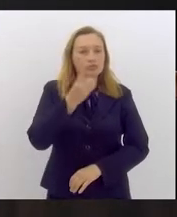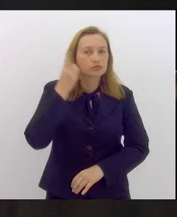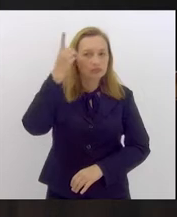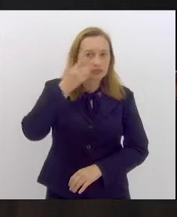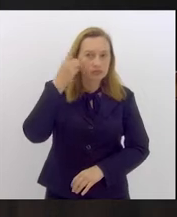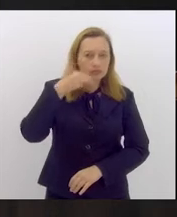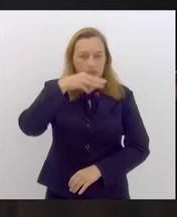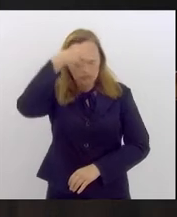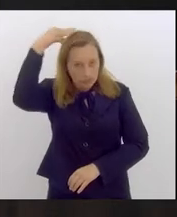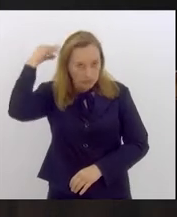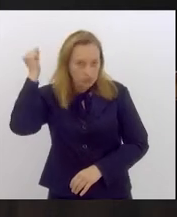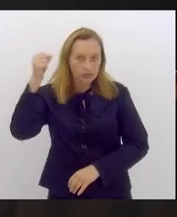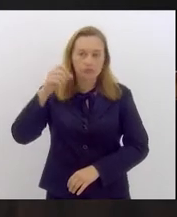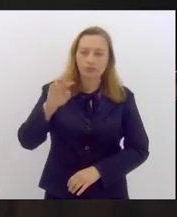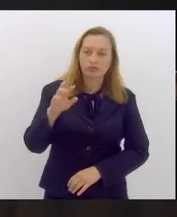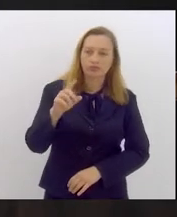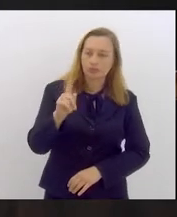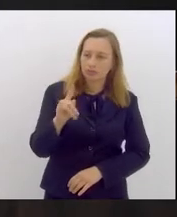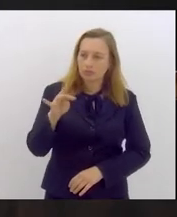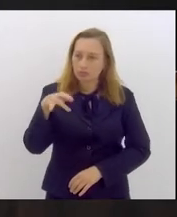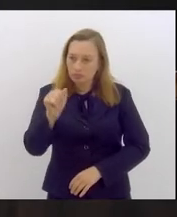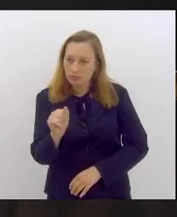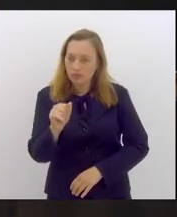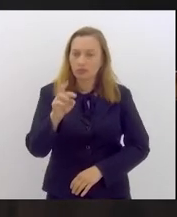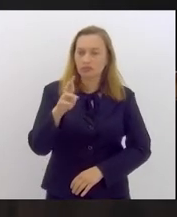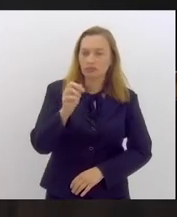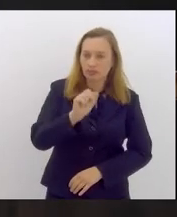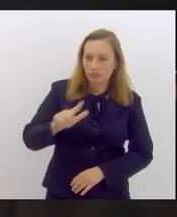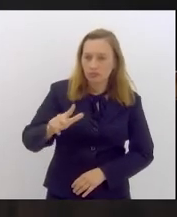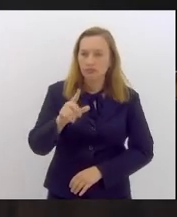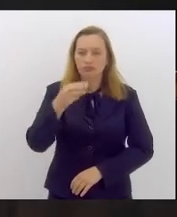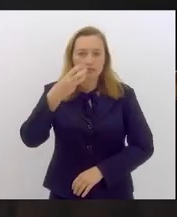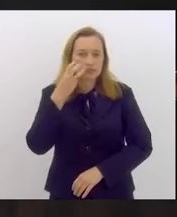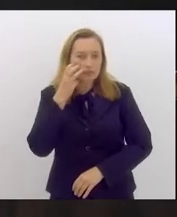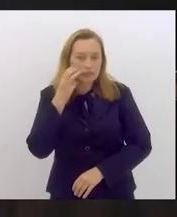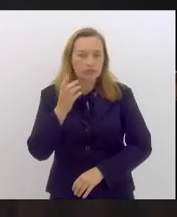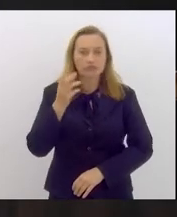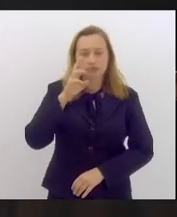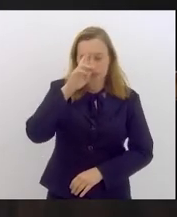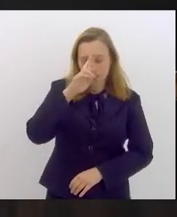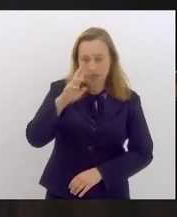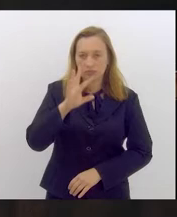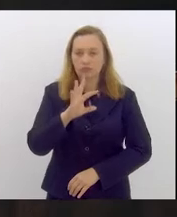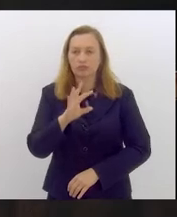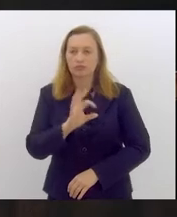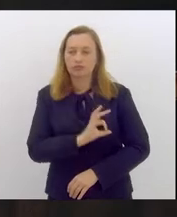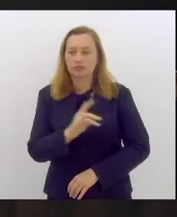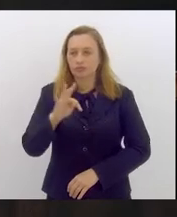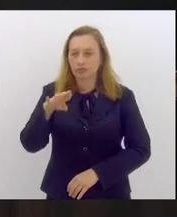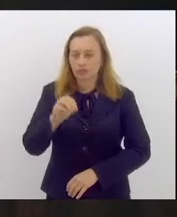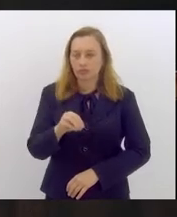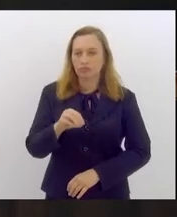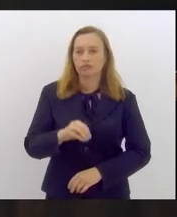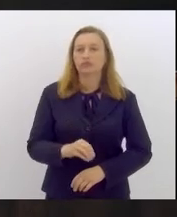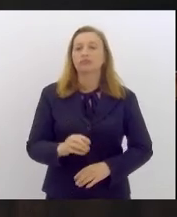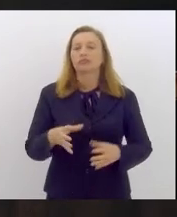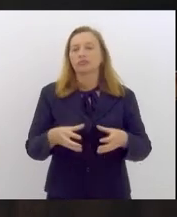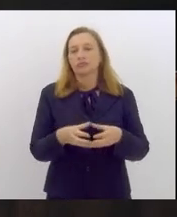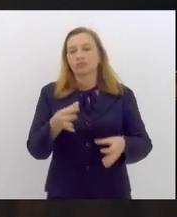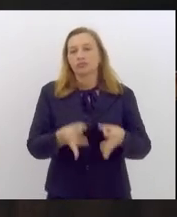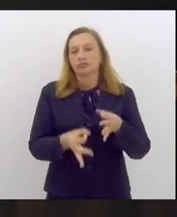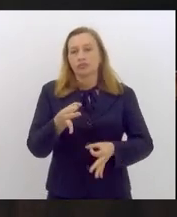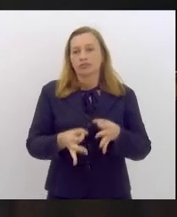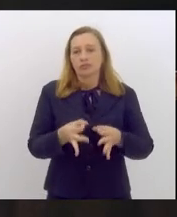Deputados Márcio Pacheco, Adriana Baltazar, Coronel Salema, Valdeque Carneiro, Subtenente Bernardo e Márcio Pacheco. Pendente de parecer das Comissões de